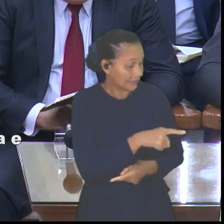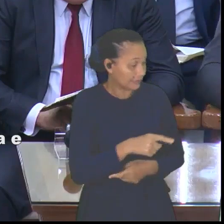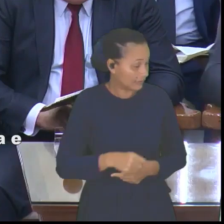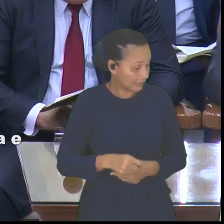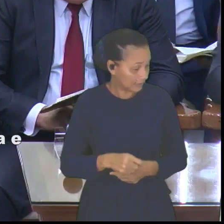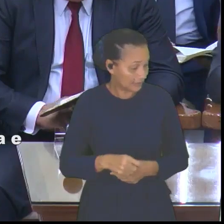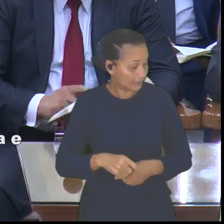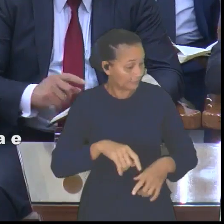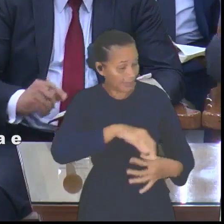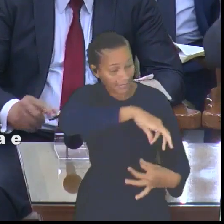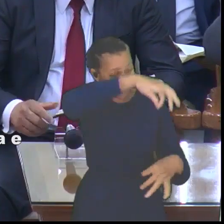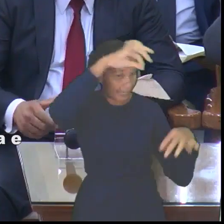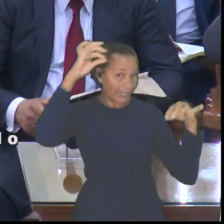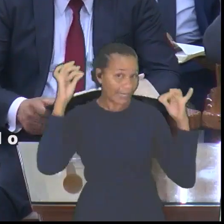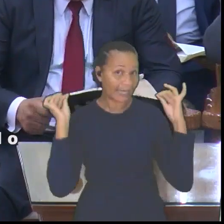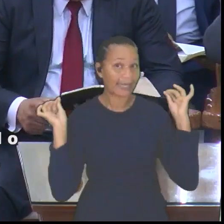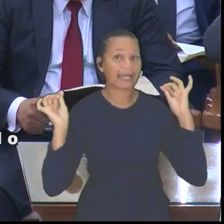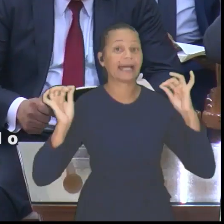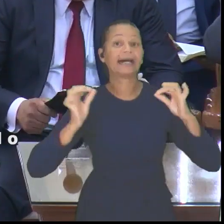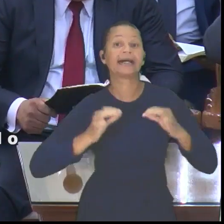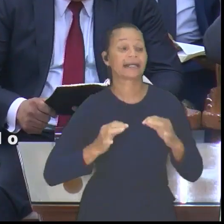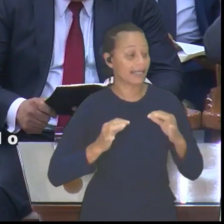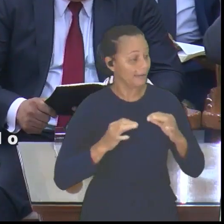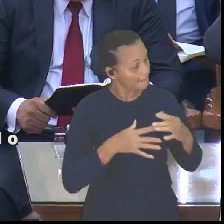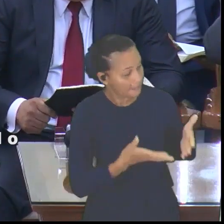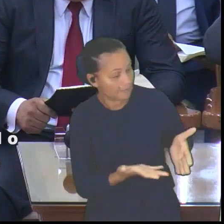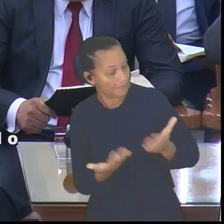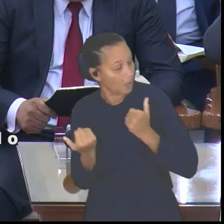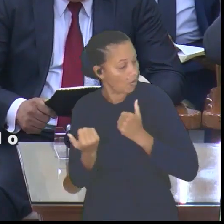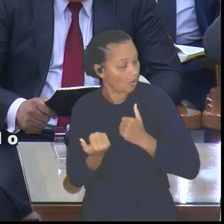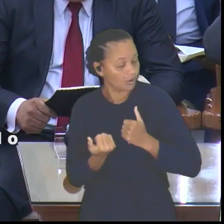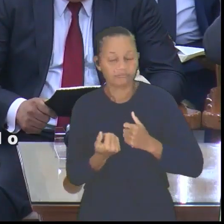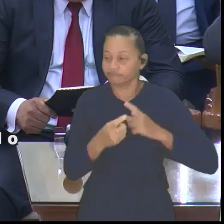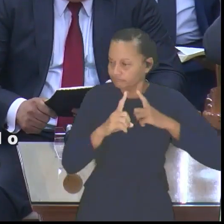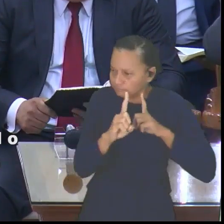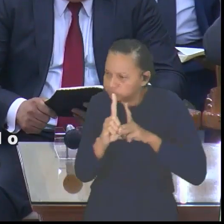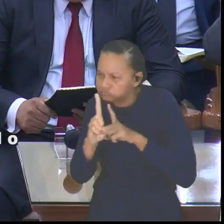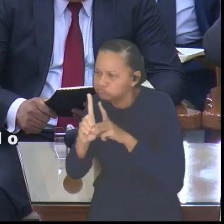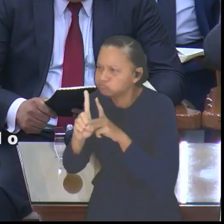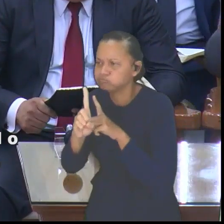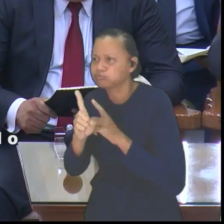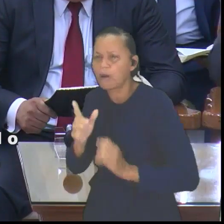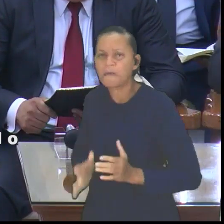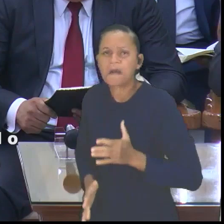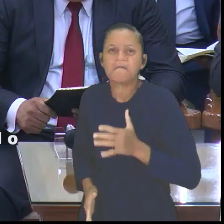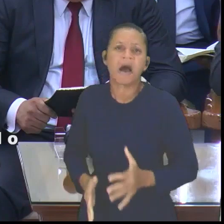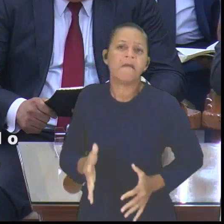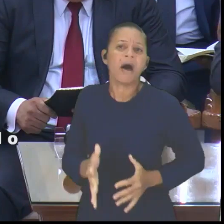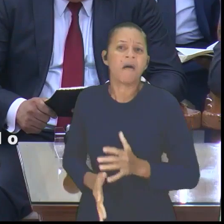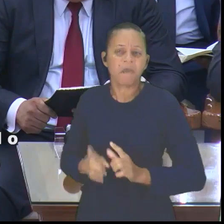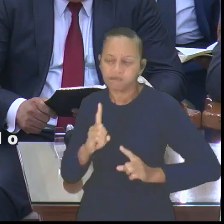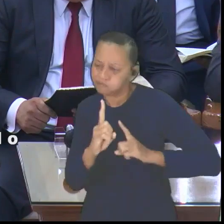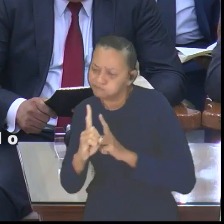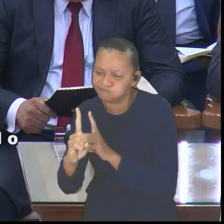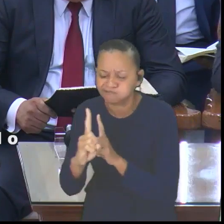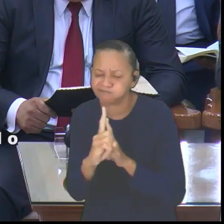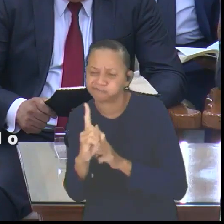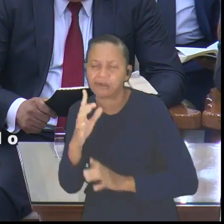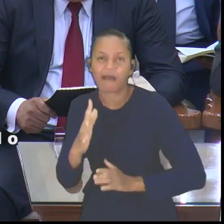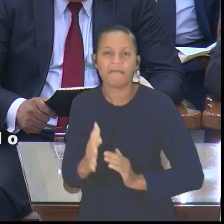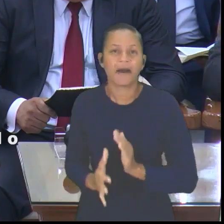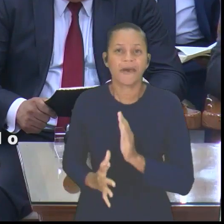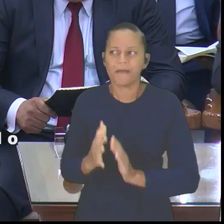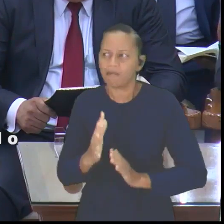a tua capa e segue-me. E saindo o seguia, e não sabia que era real o